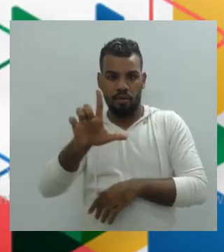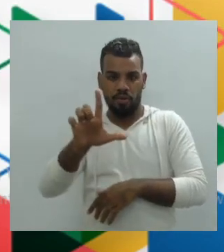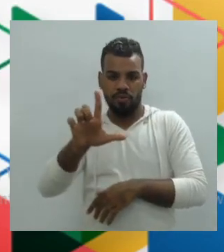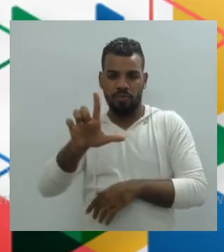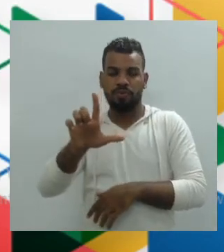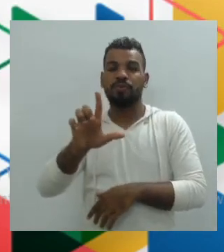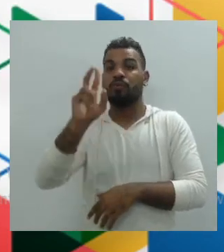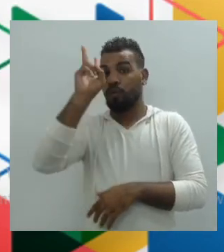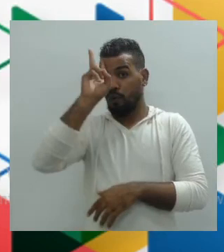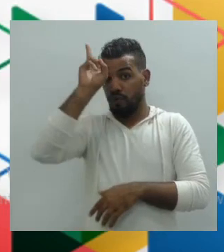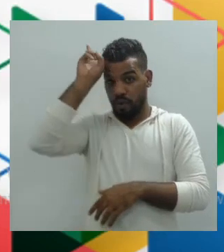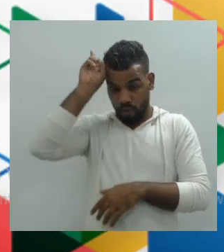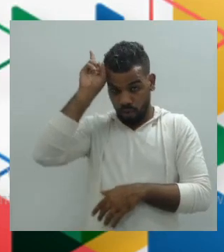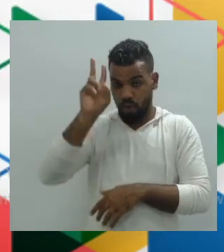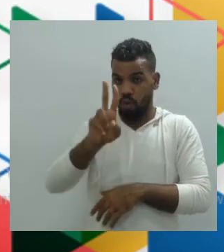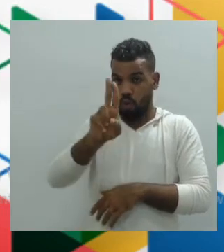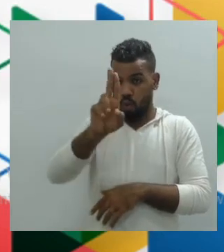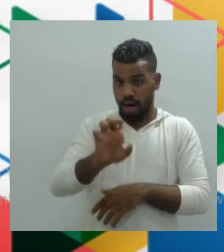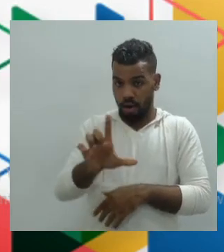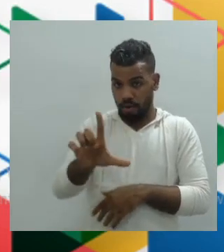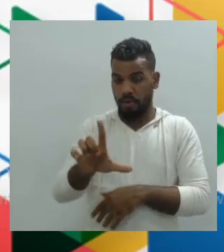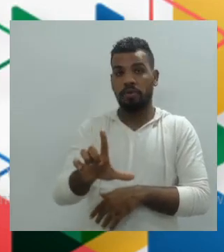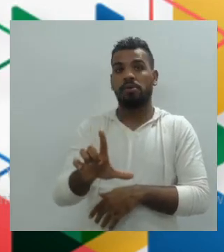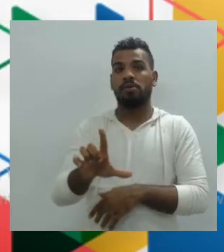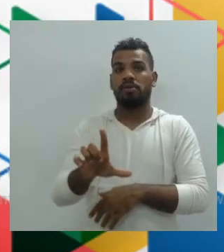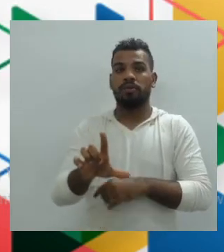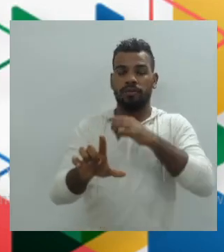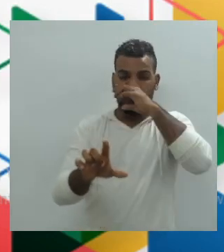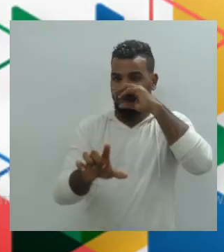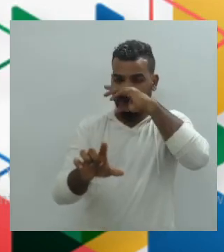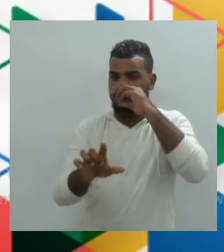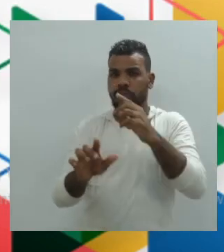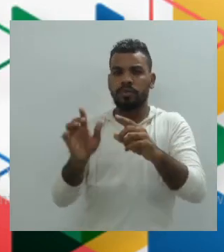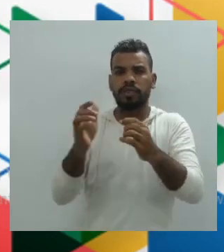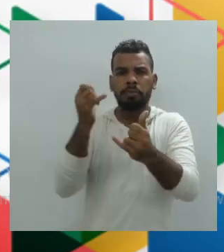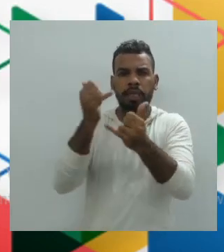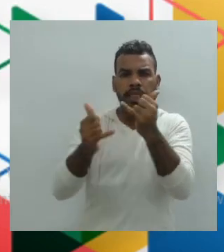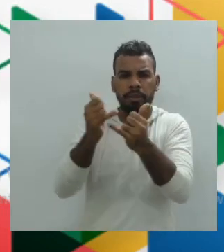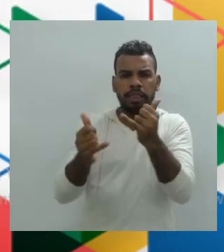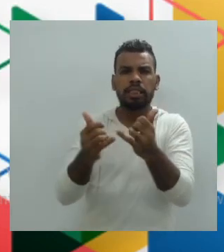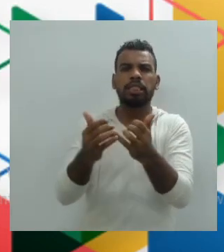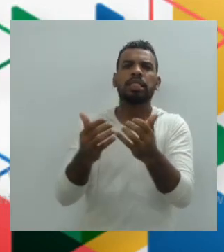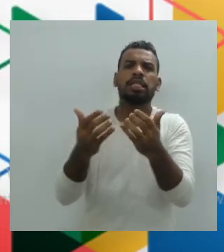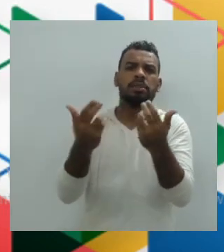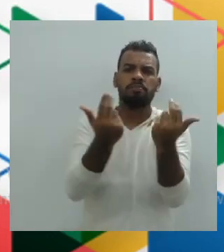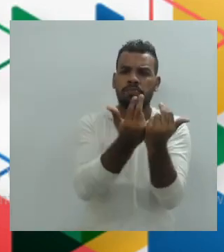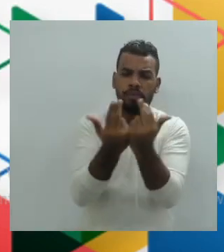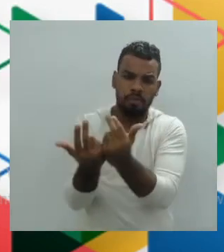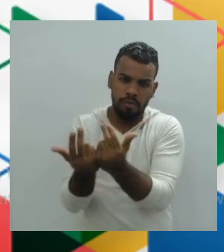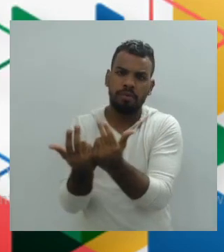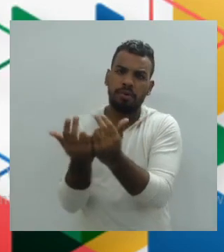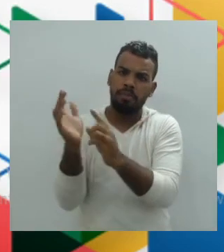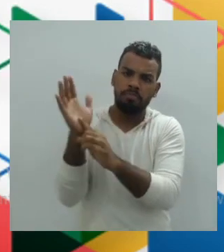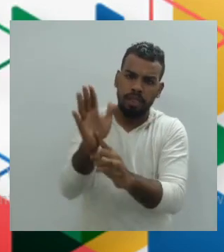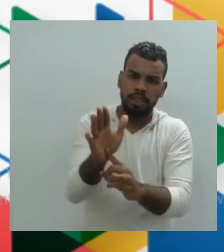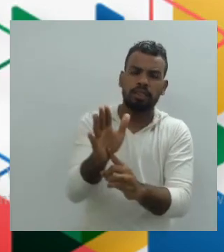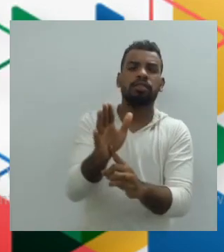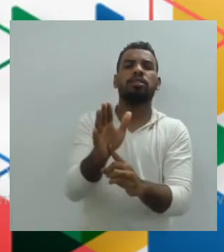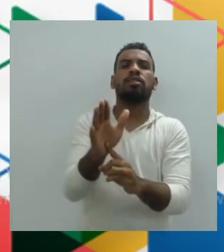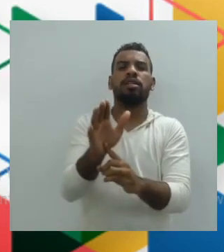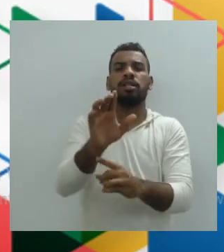esse vestibular, as questões do vestibular da UEL apresentam muitas semelhanças com as questões apresentadas